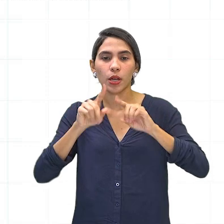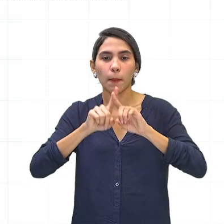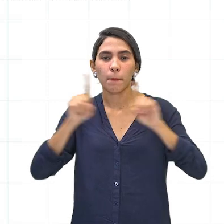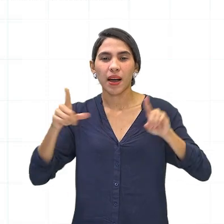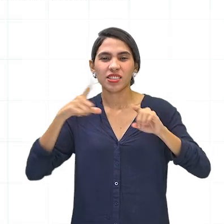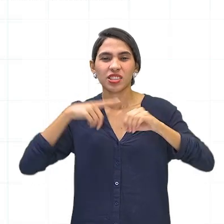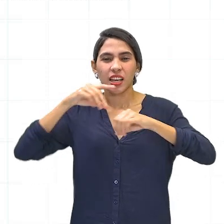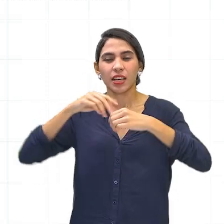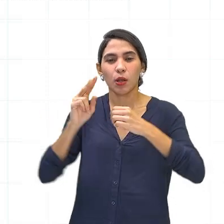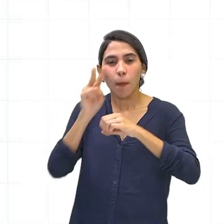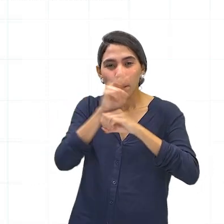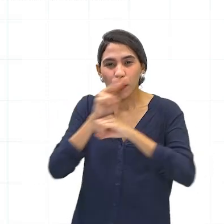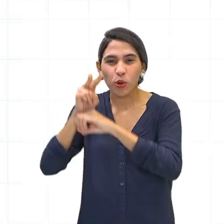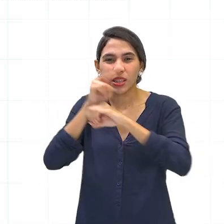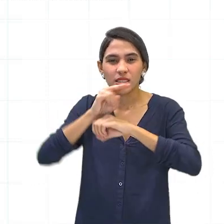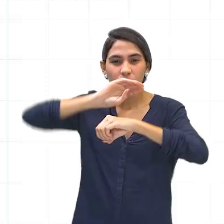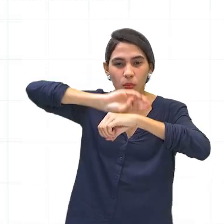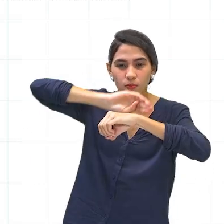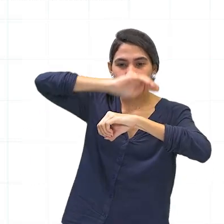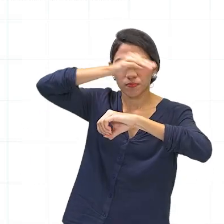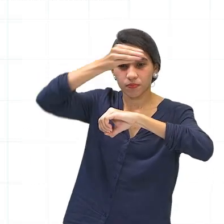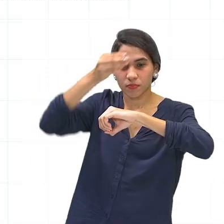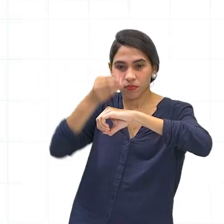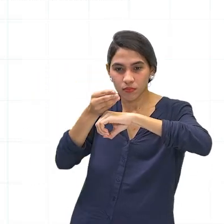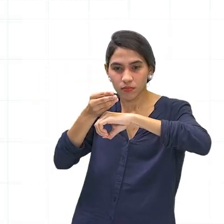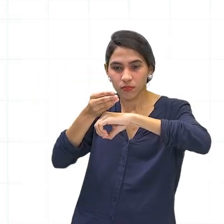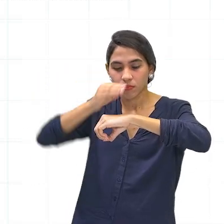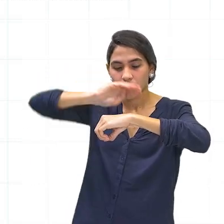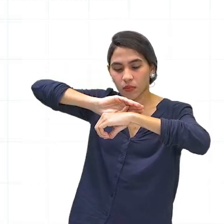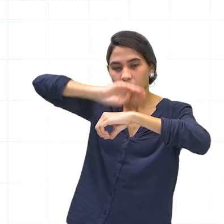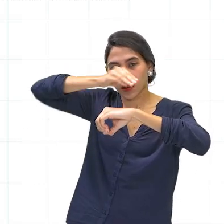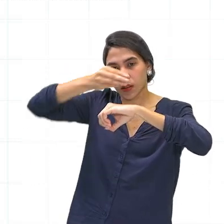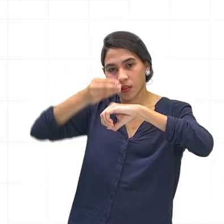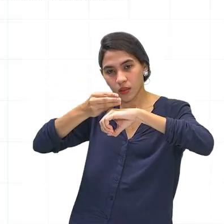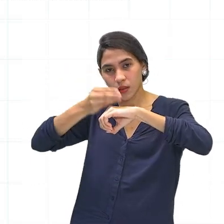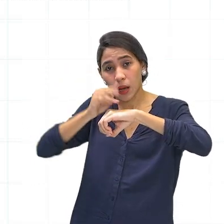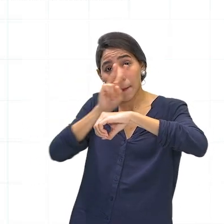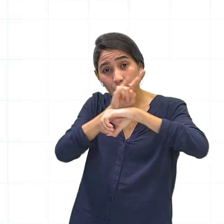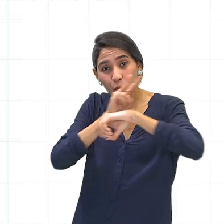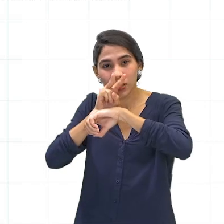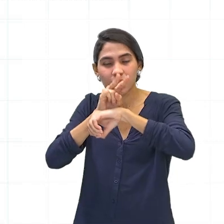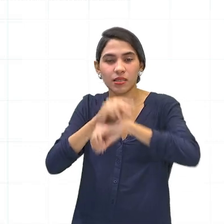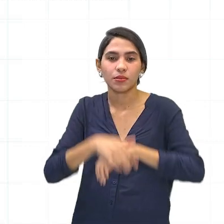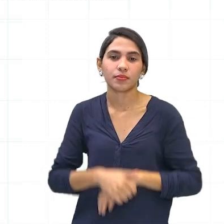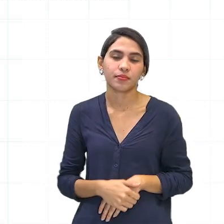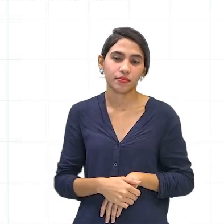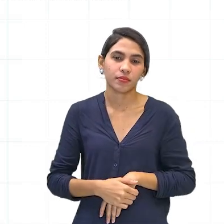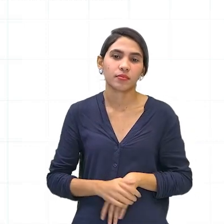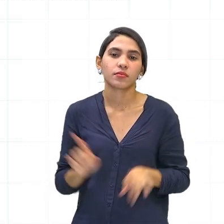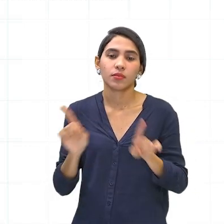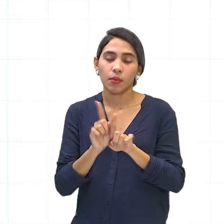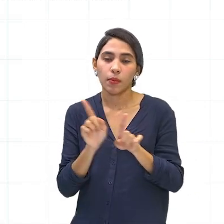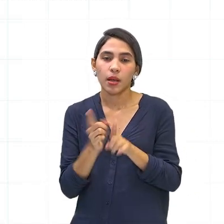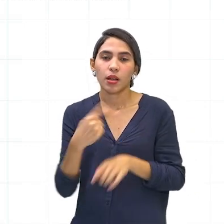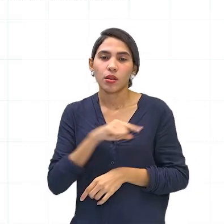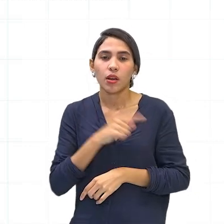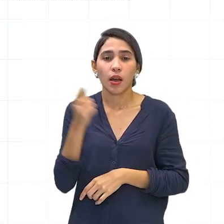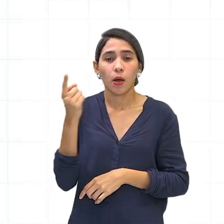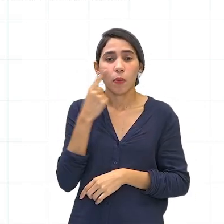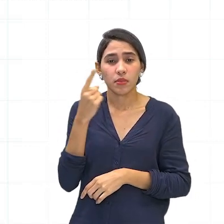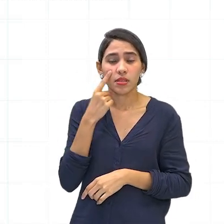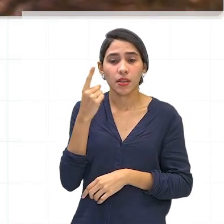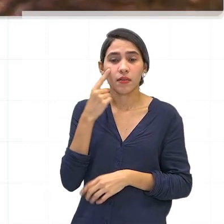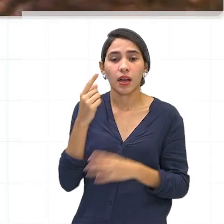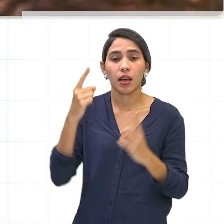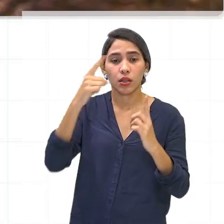uma proteção ali no seu corpo que é essa concha, né? Uma concha calcária. E aí a gente vai observar as classes